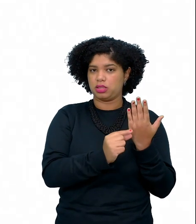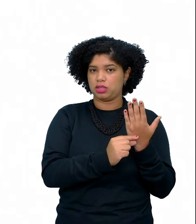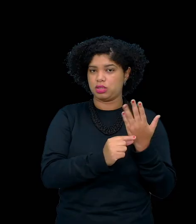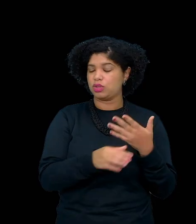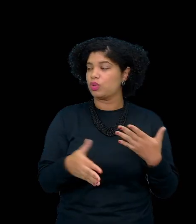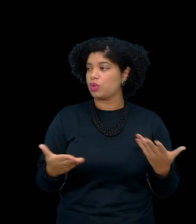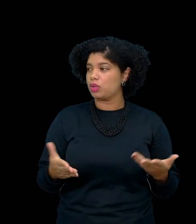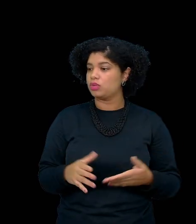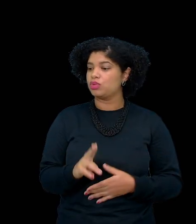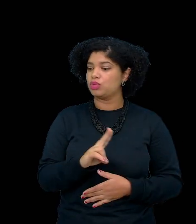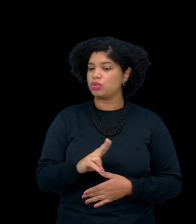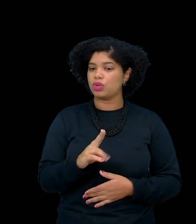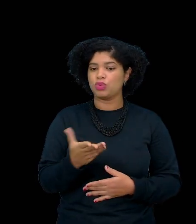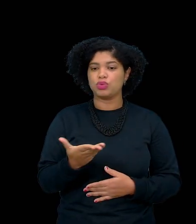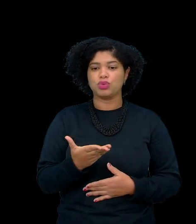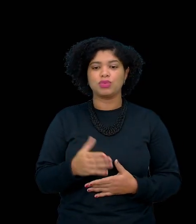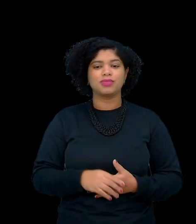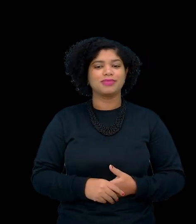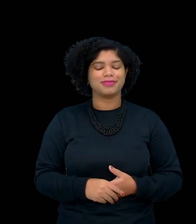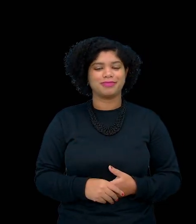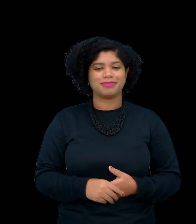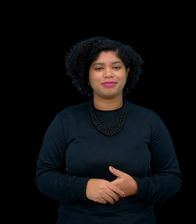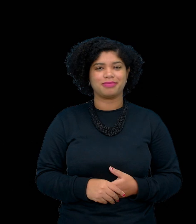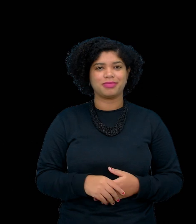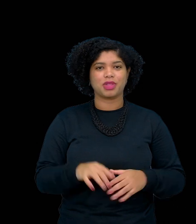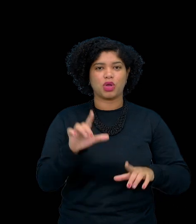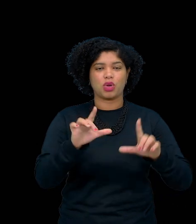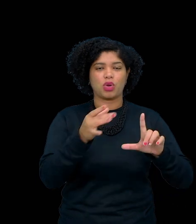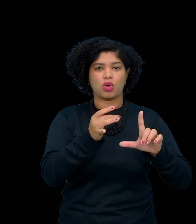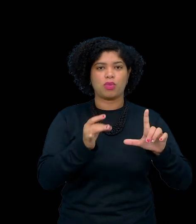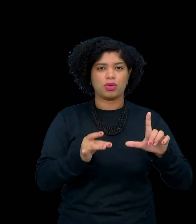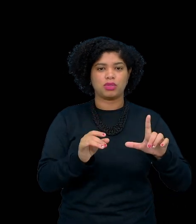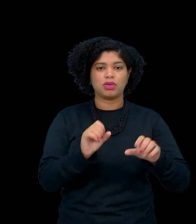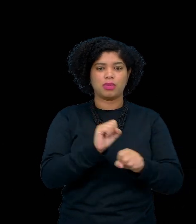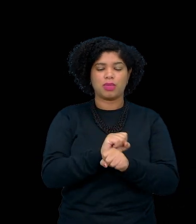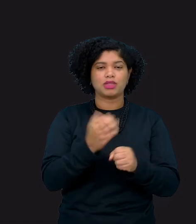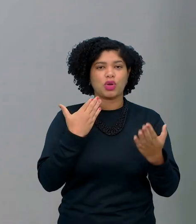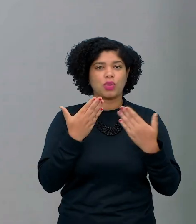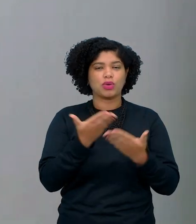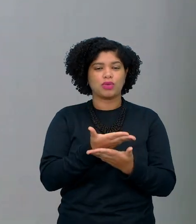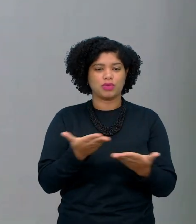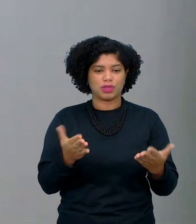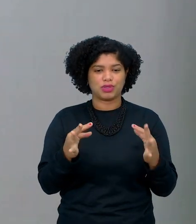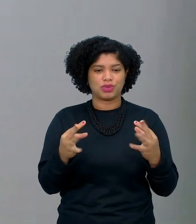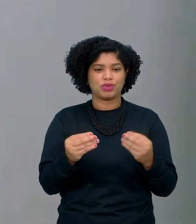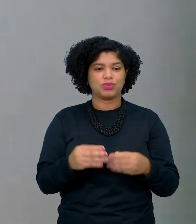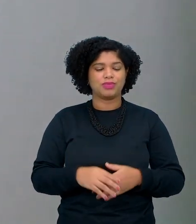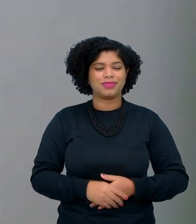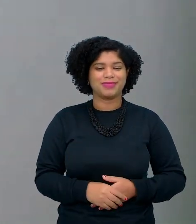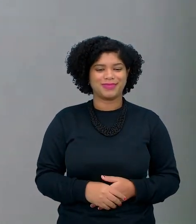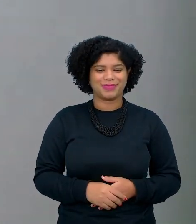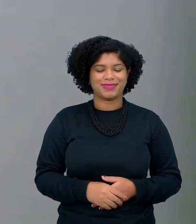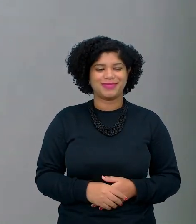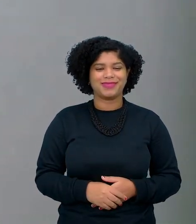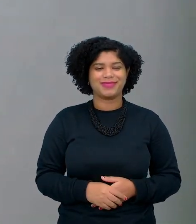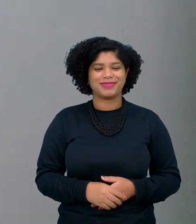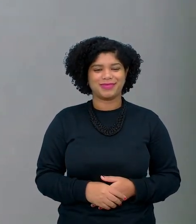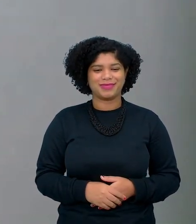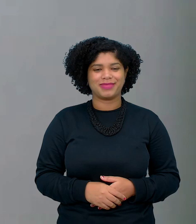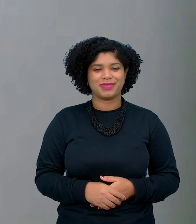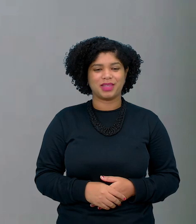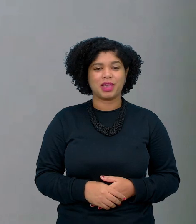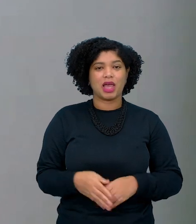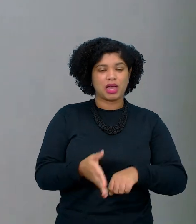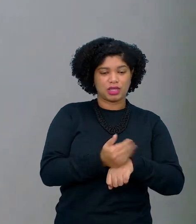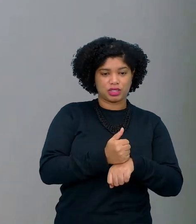bibliográfica, então, vou parar de compartilhar para conversar um pouquinho com vocês. Terminei um pouquinho mais